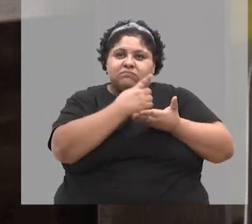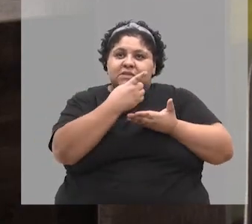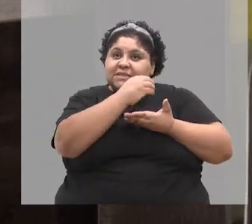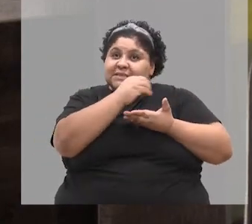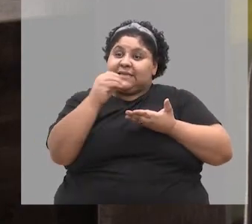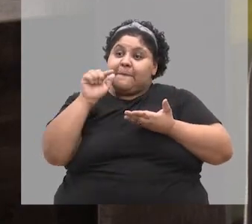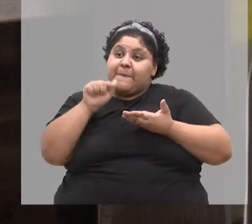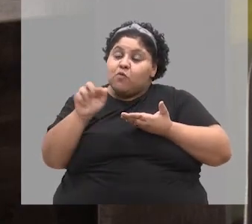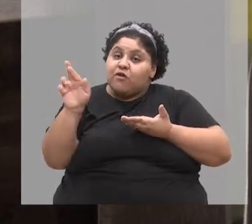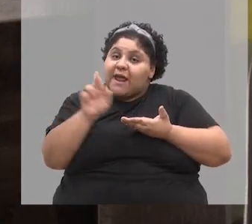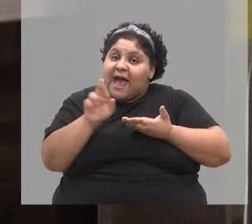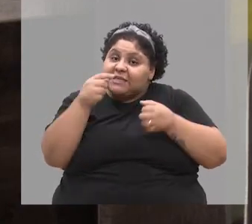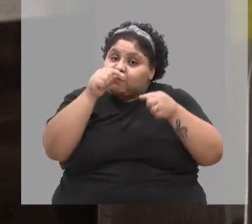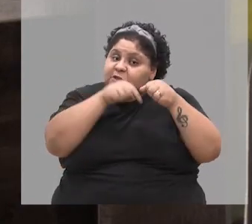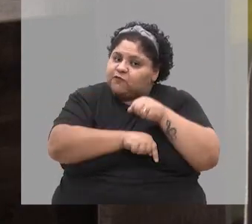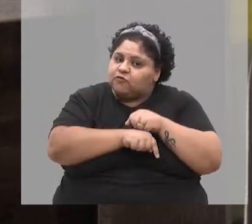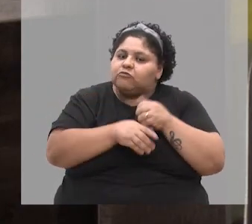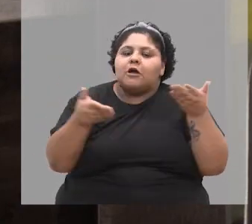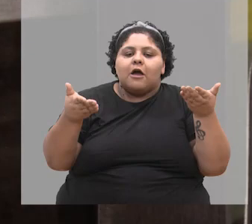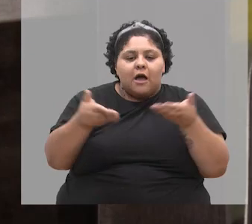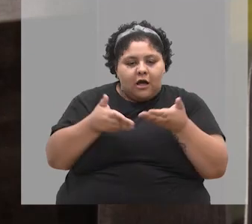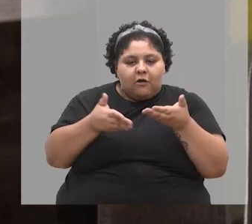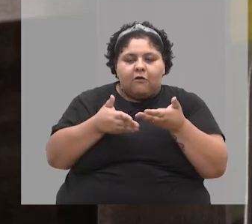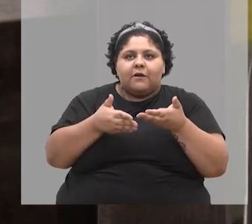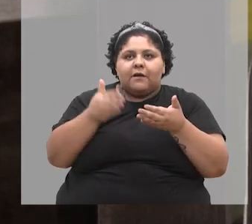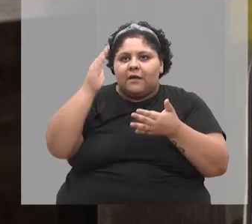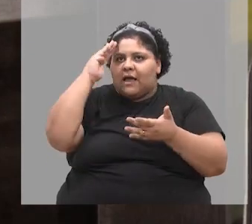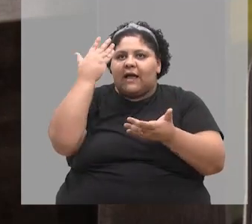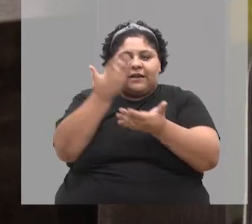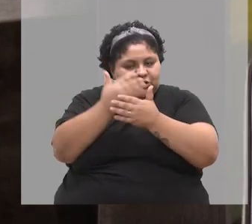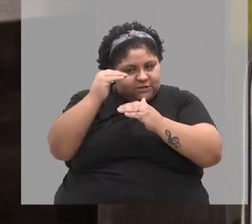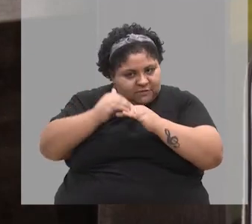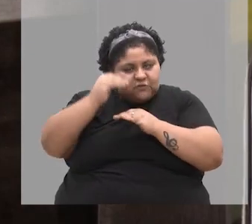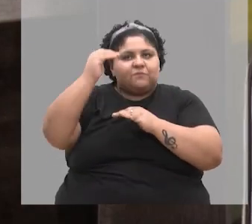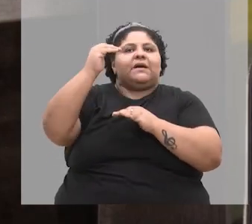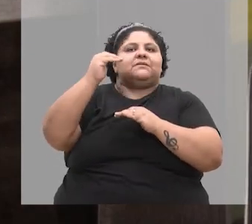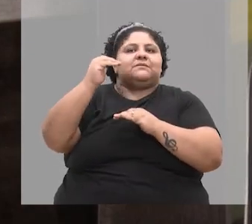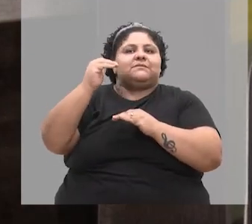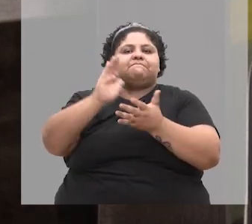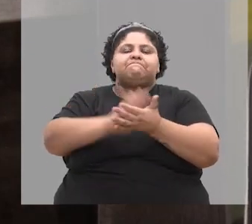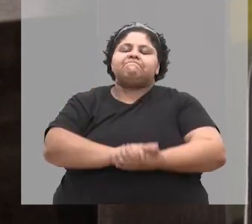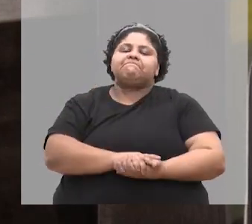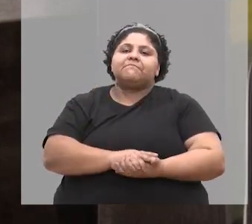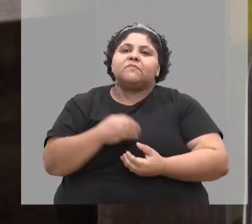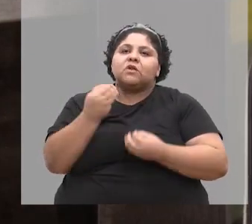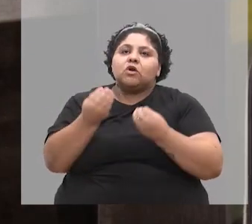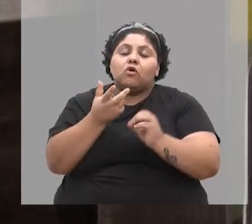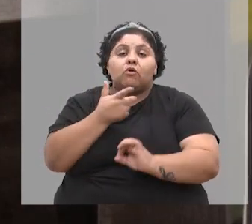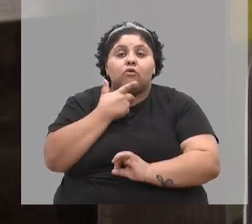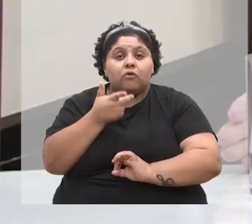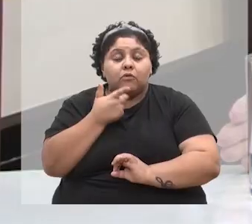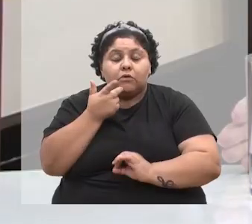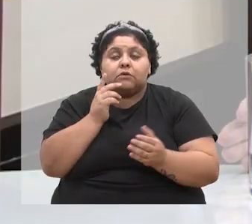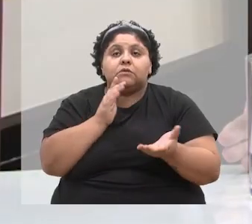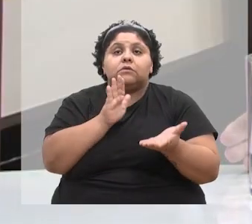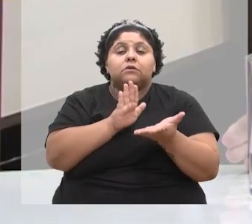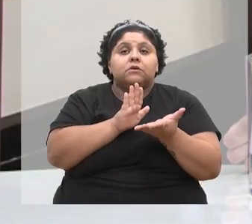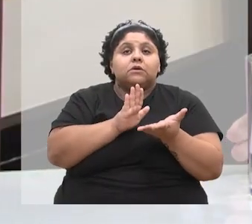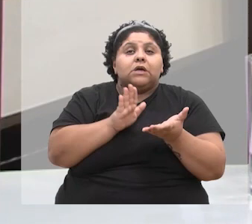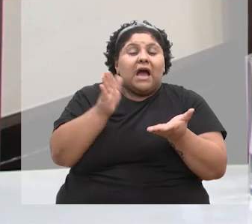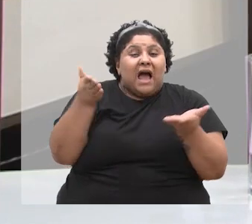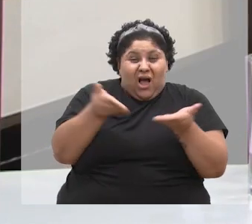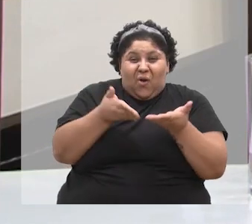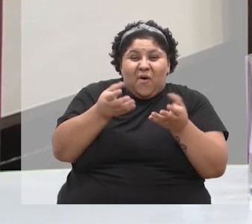captou R$100 mil para esse fundo e temos perspectiva de conseguir mais um valor também de R$100 mil. Como a senhora mesma colocou, e